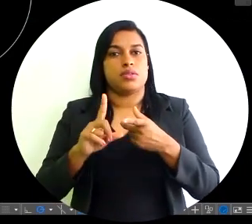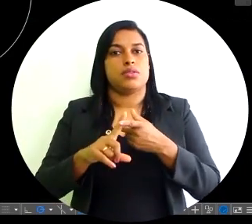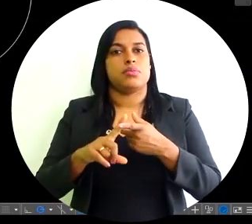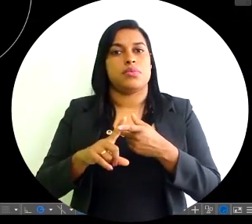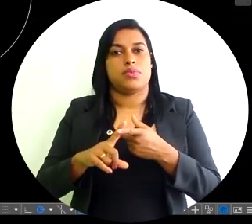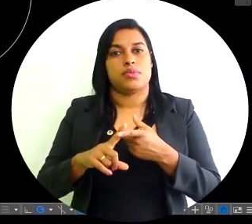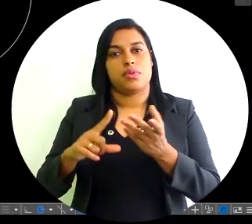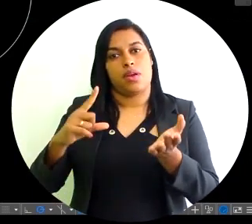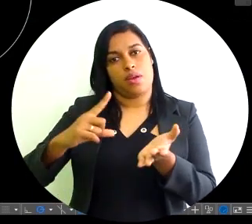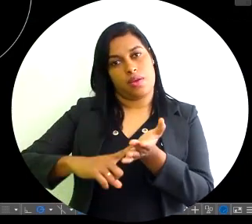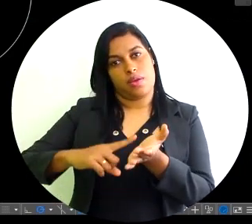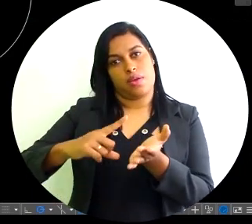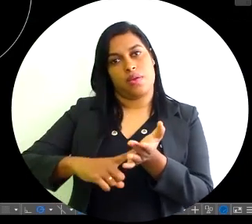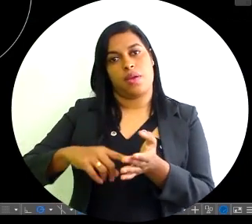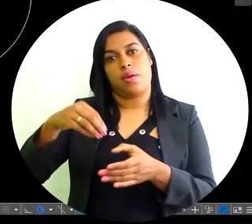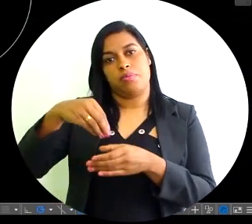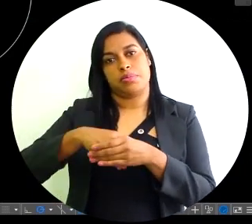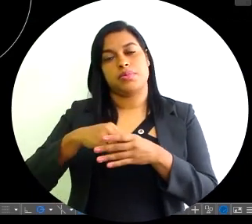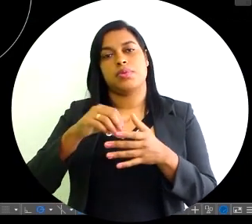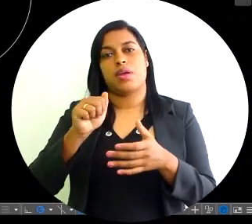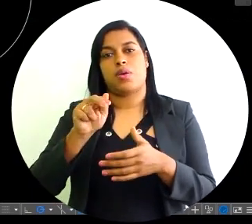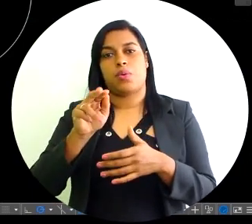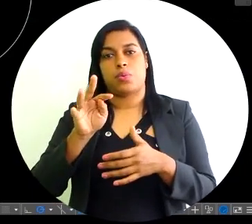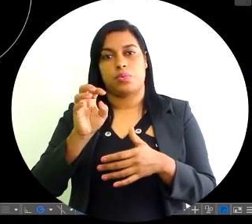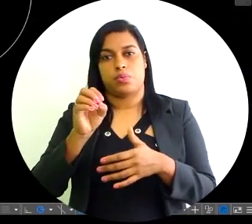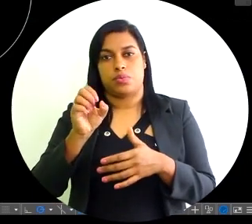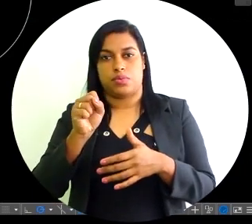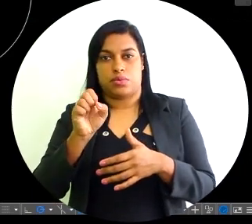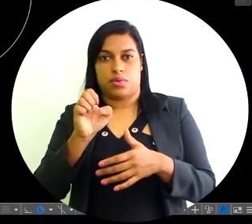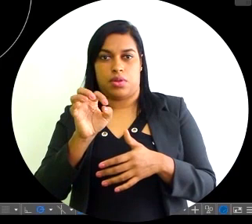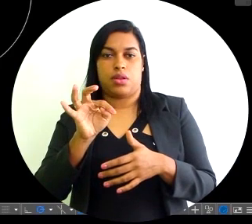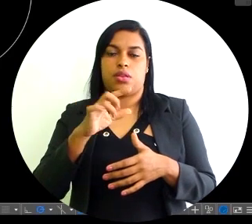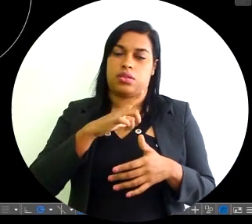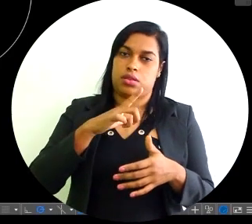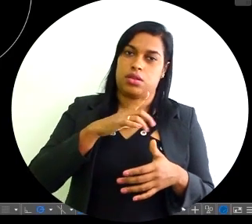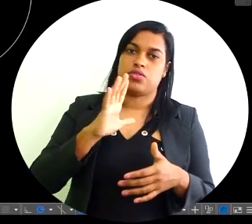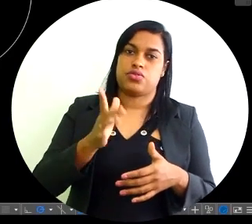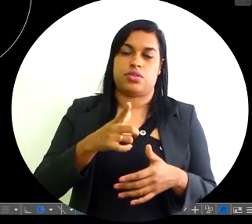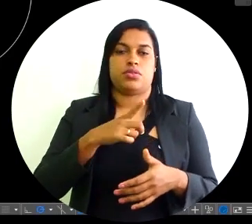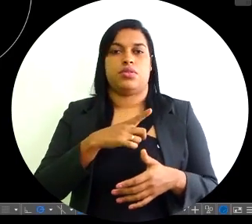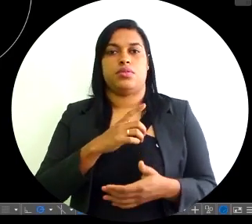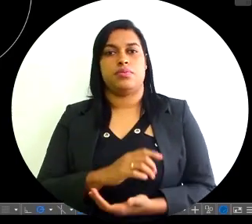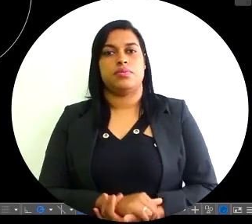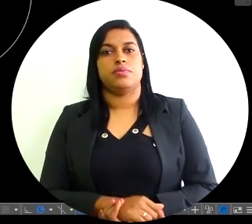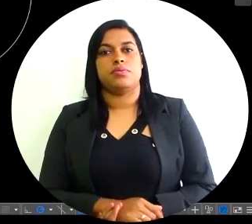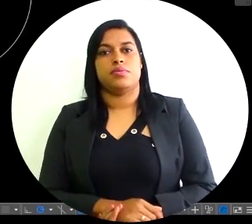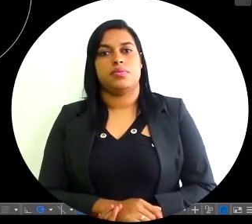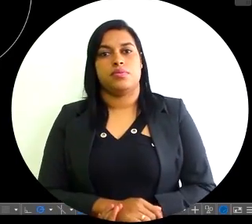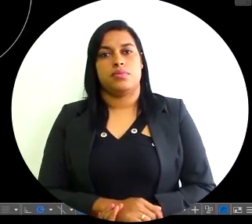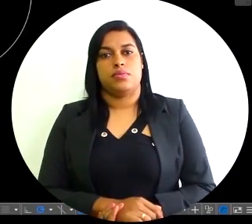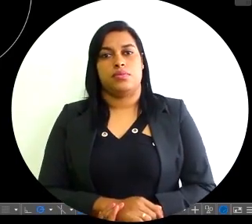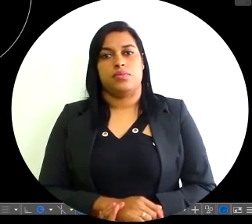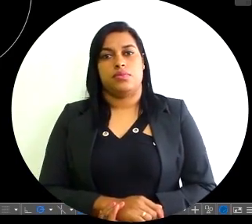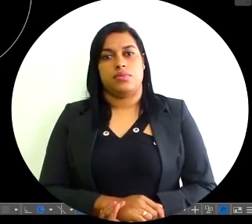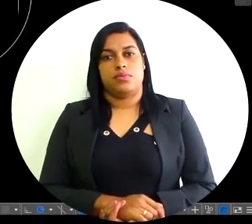como eu posso vir e clicando dentro ele fez o offset então de 2 dessa figura que já existia.